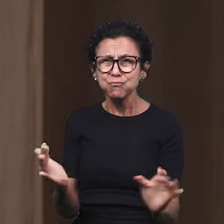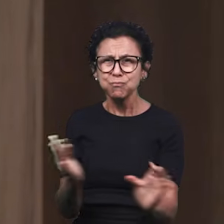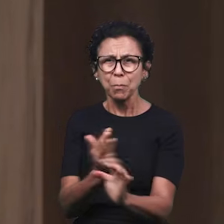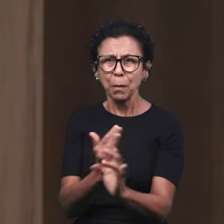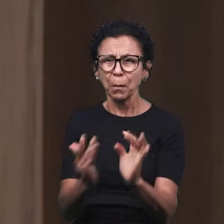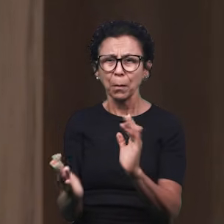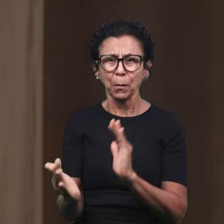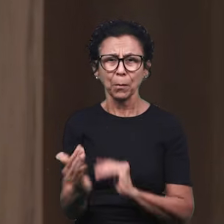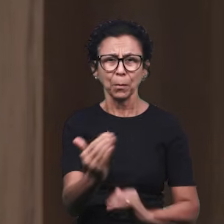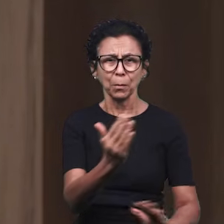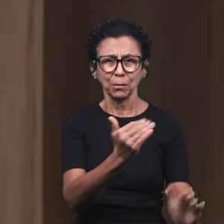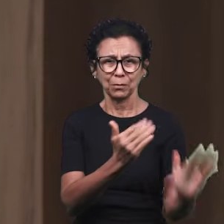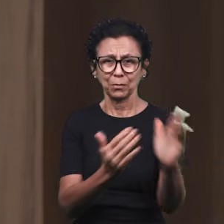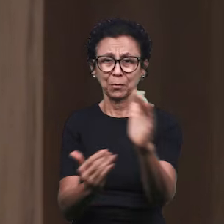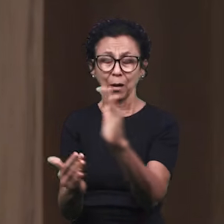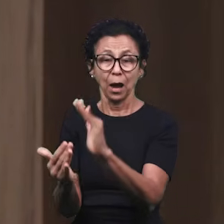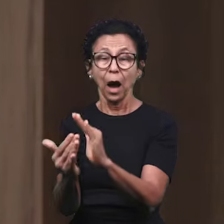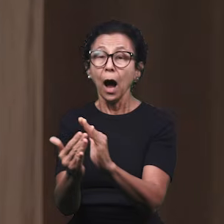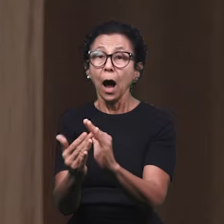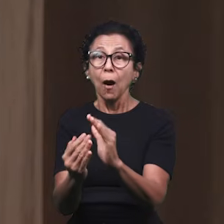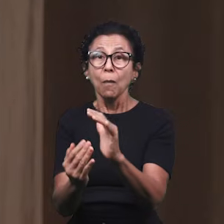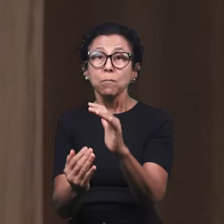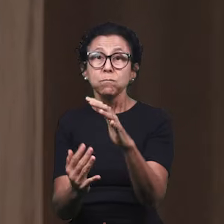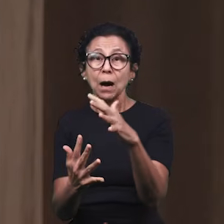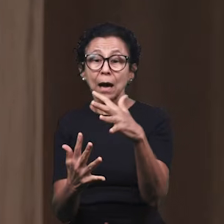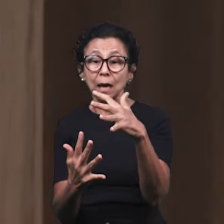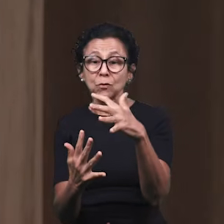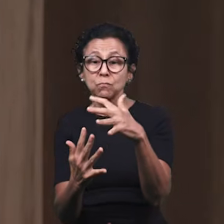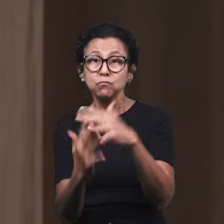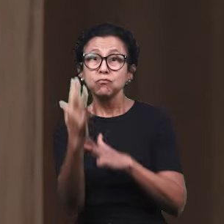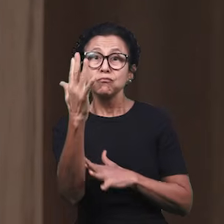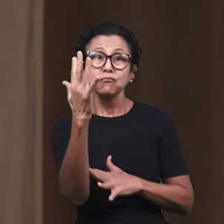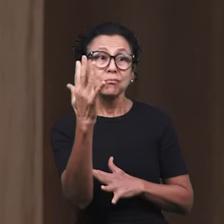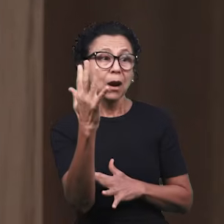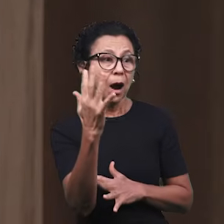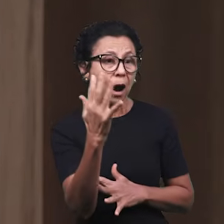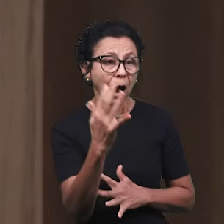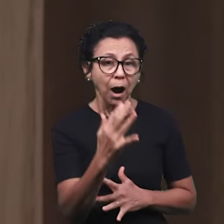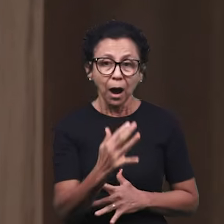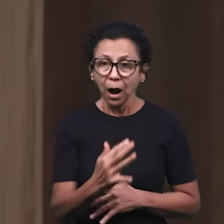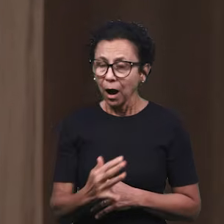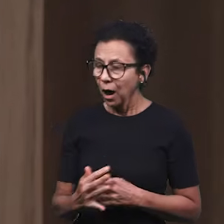modo que a rede se lhe rompia. Eles viram que uma coisa